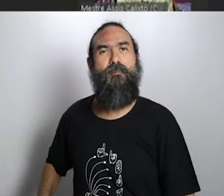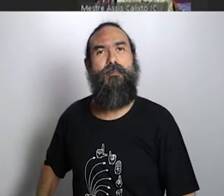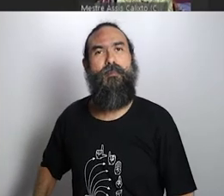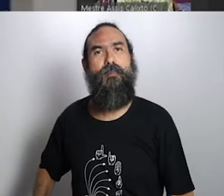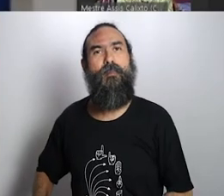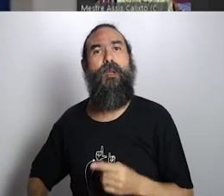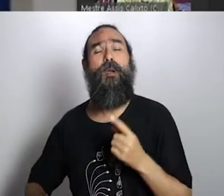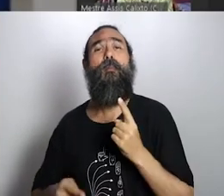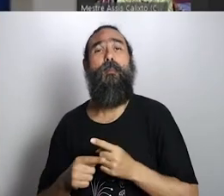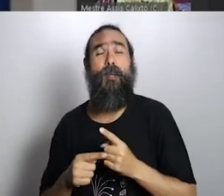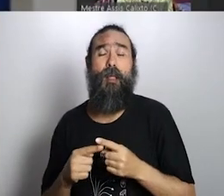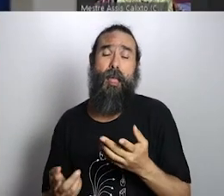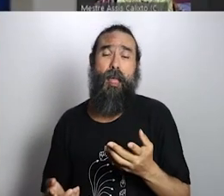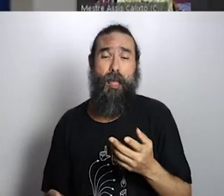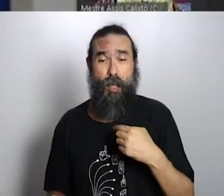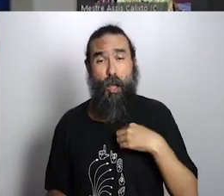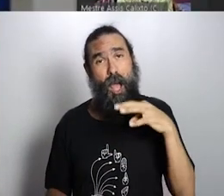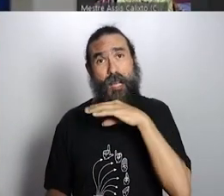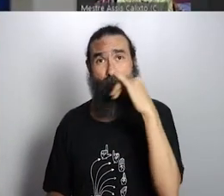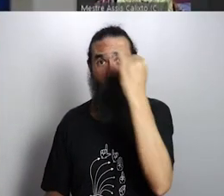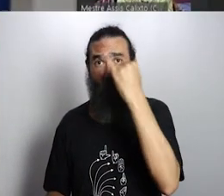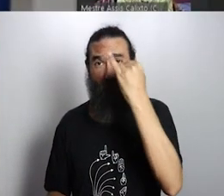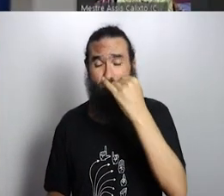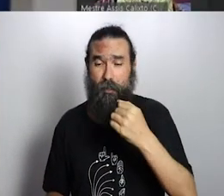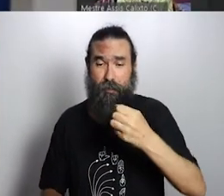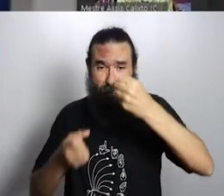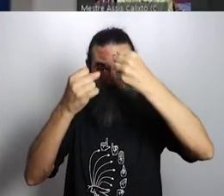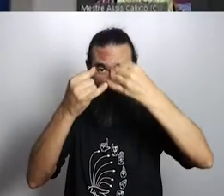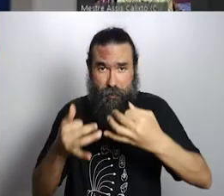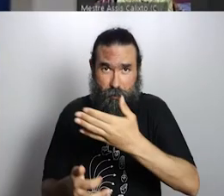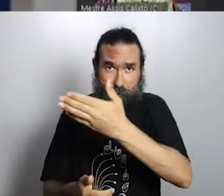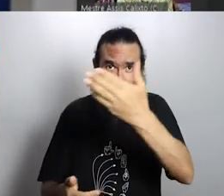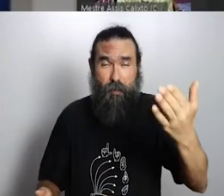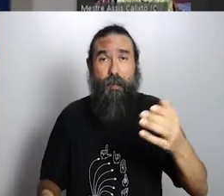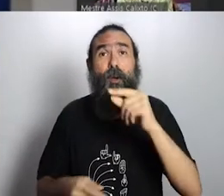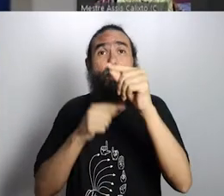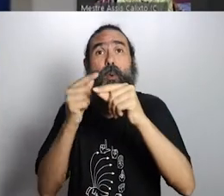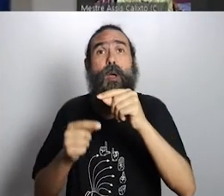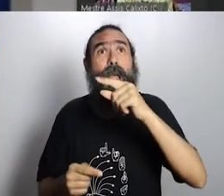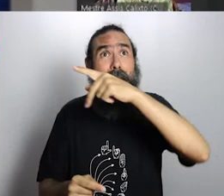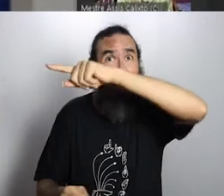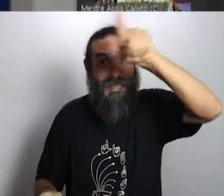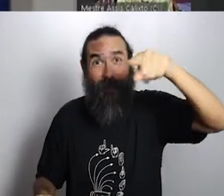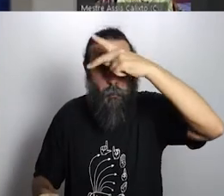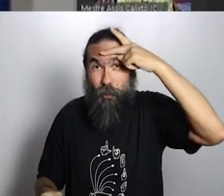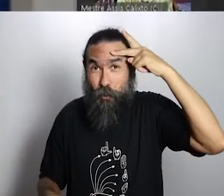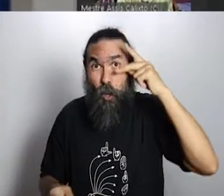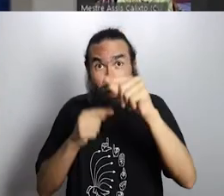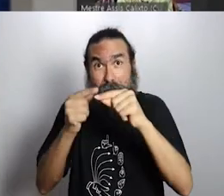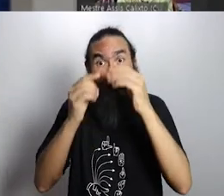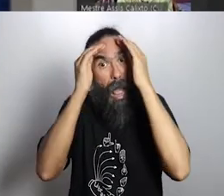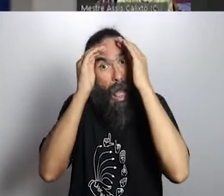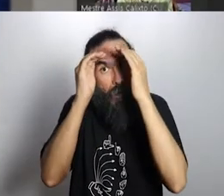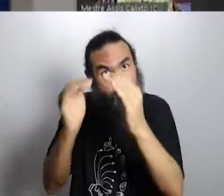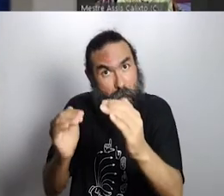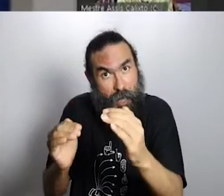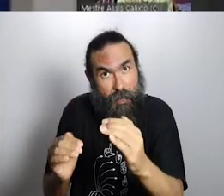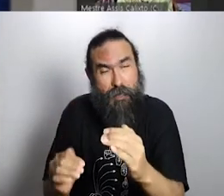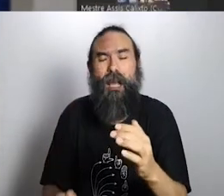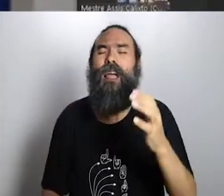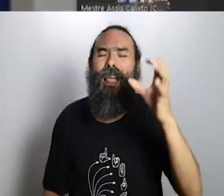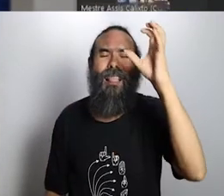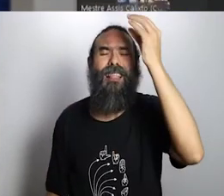eu acho interessante a gente falar sobre isso. Eu acho, porque quem gosta mesmo e quem respeita vai entender. Meu Deus, eu estou errando sem